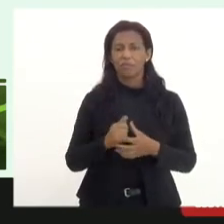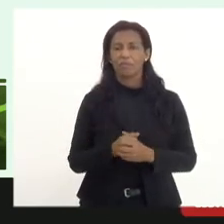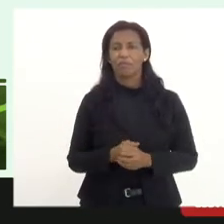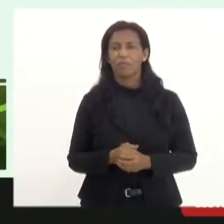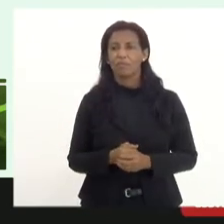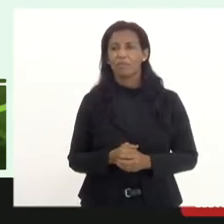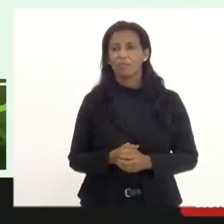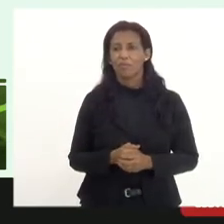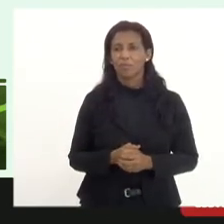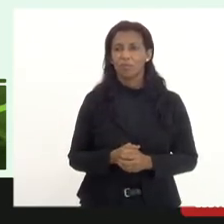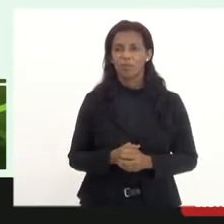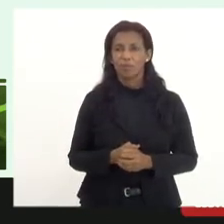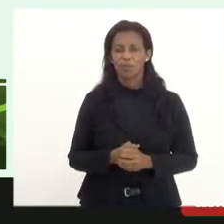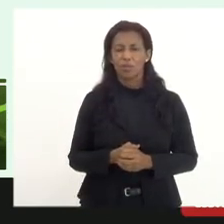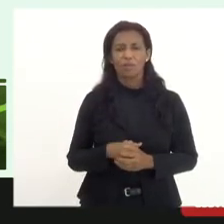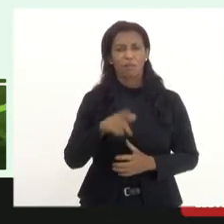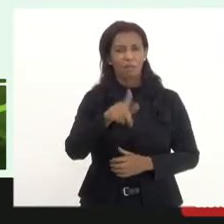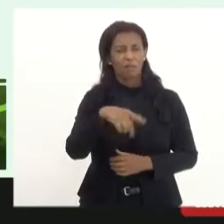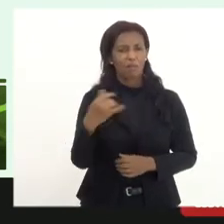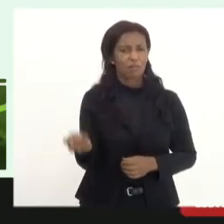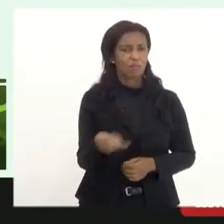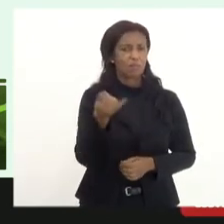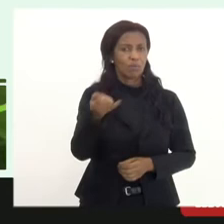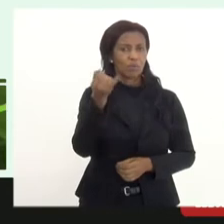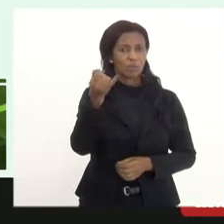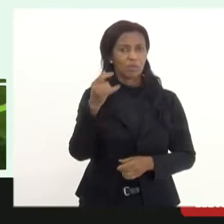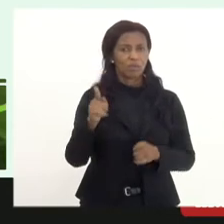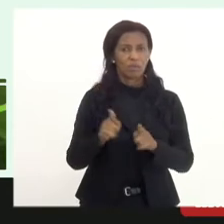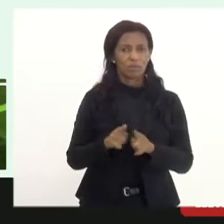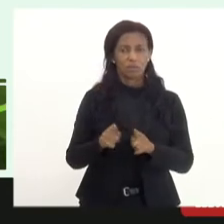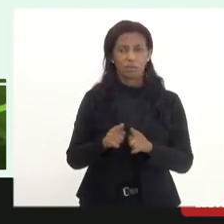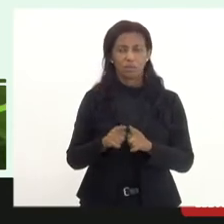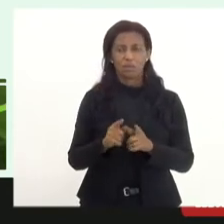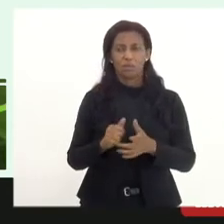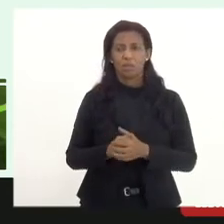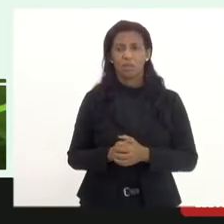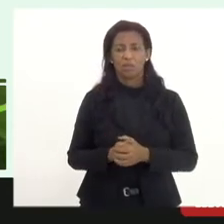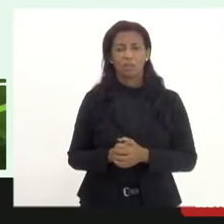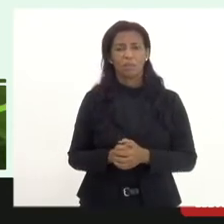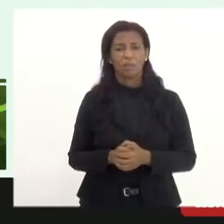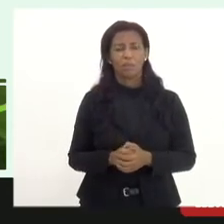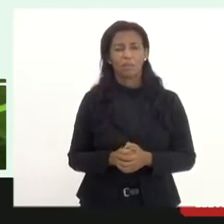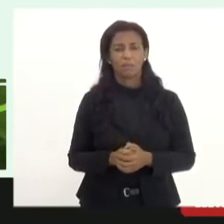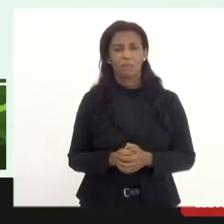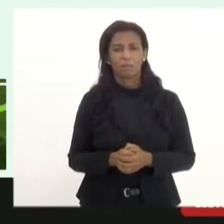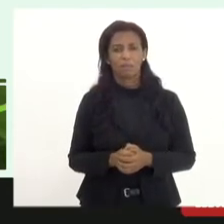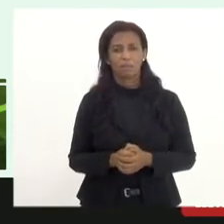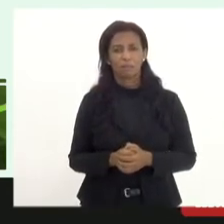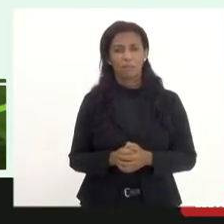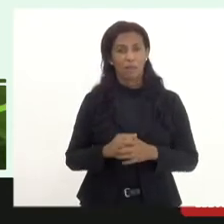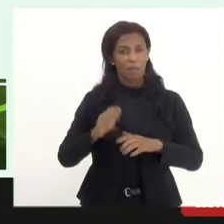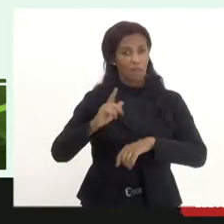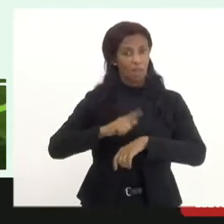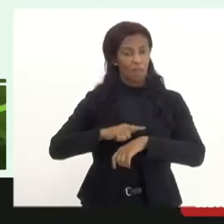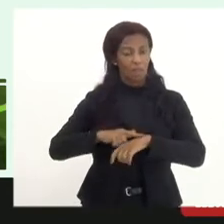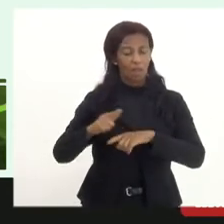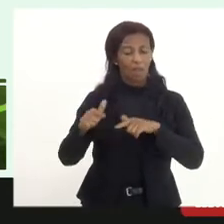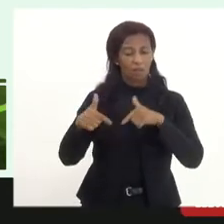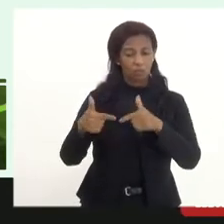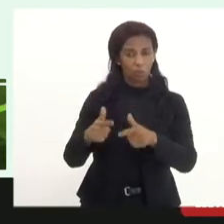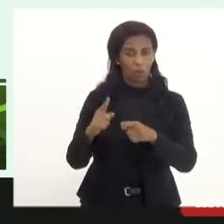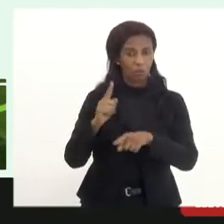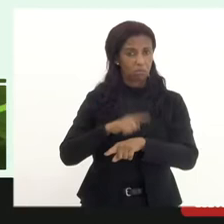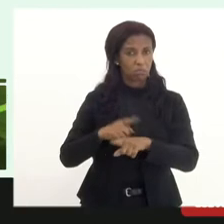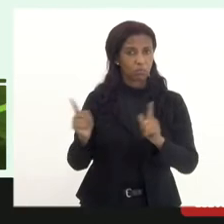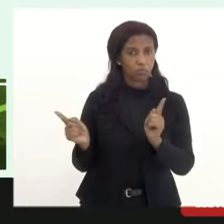Brasil. É importante notar que o nível de atividade atual, no curto